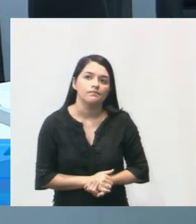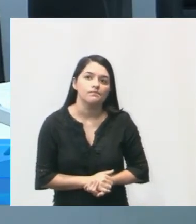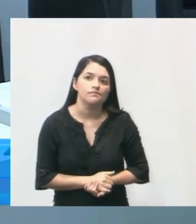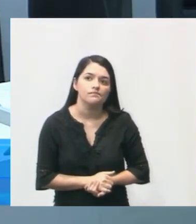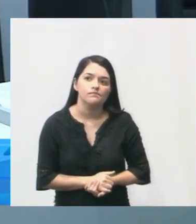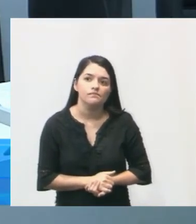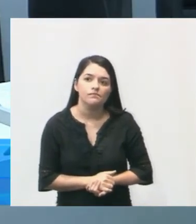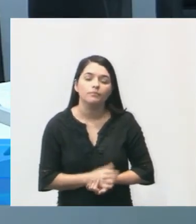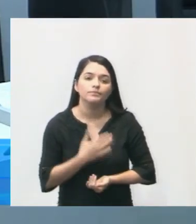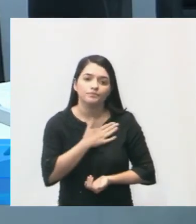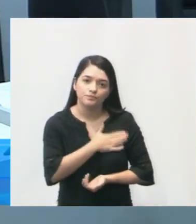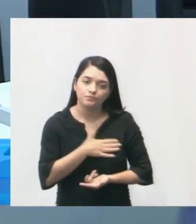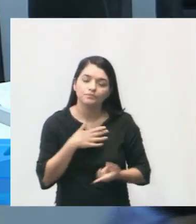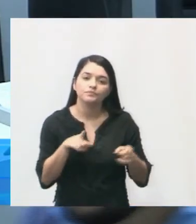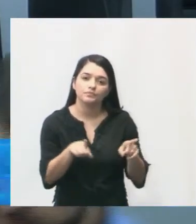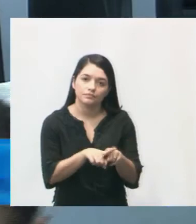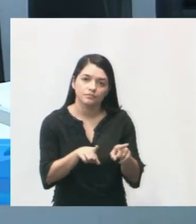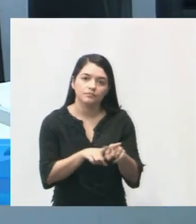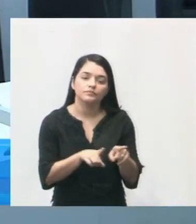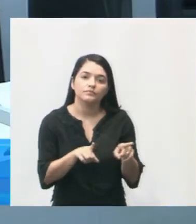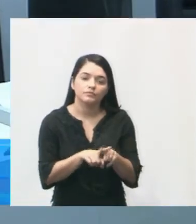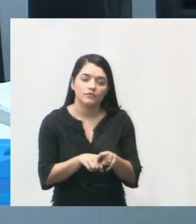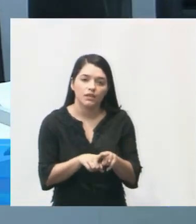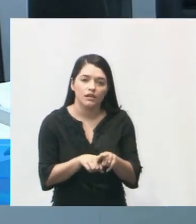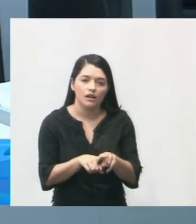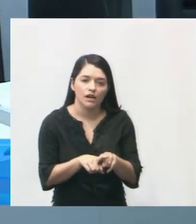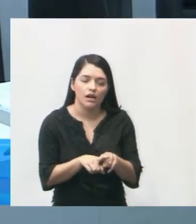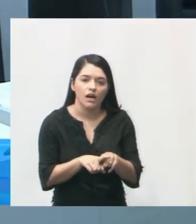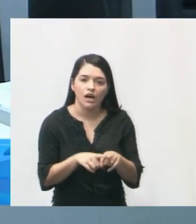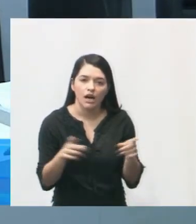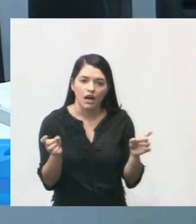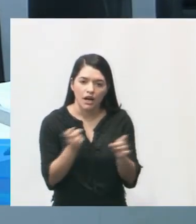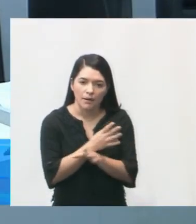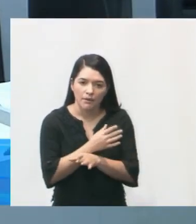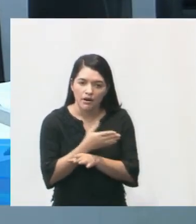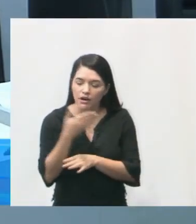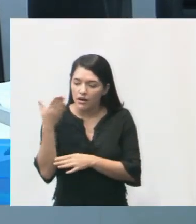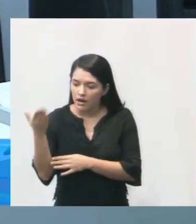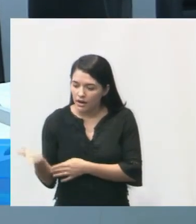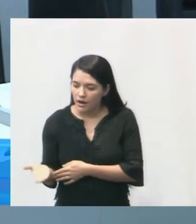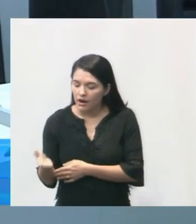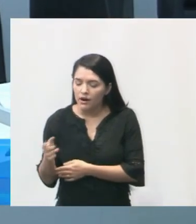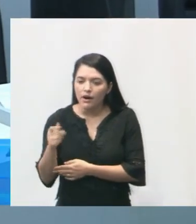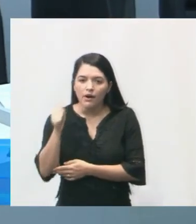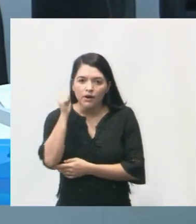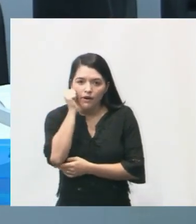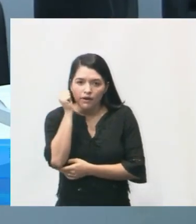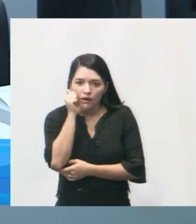E gostaria também de já, após a fala do vereador Luiz Paulo Amorim,